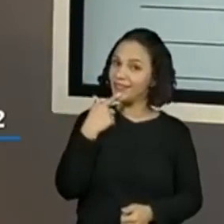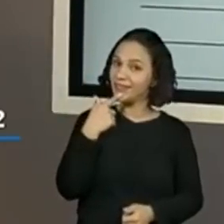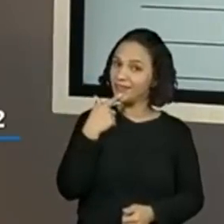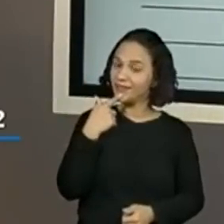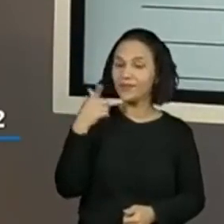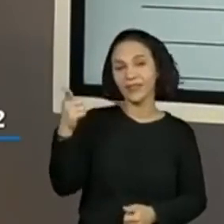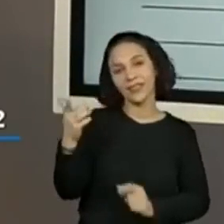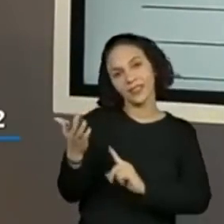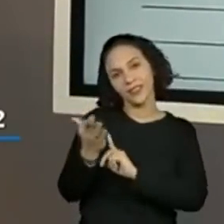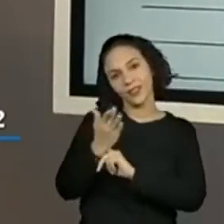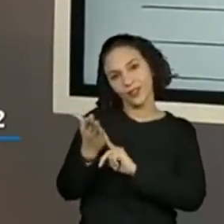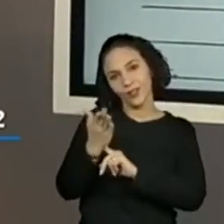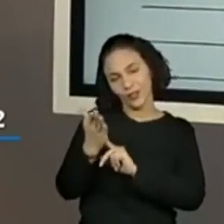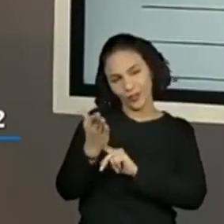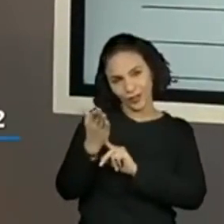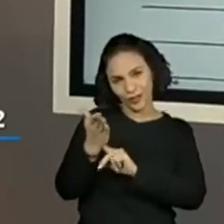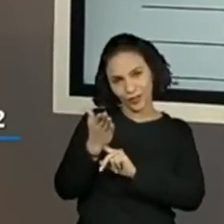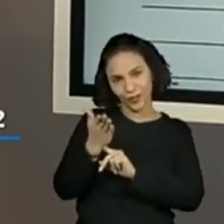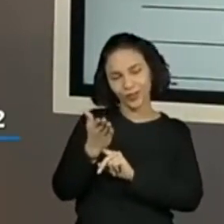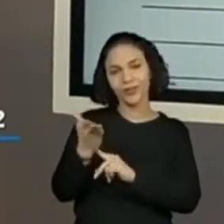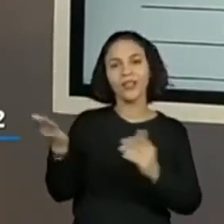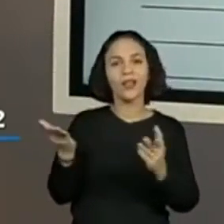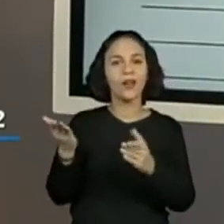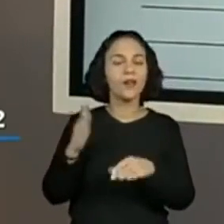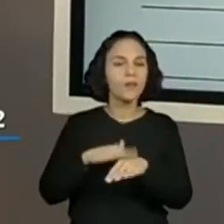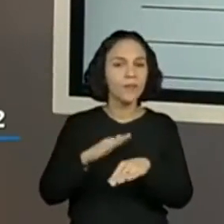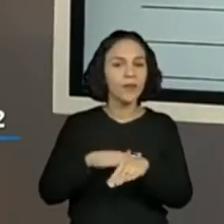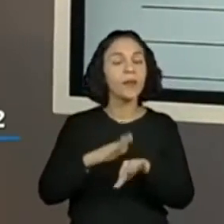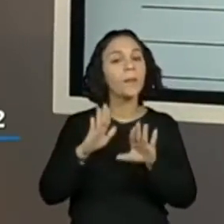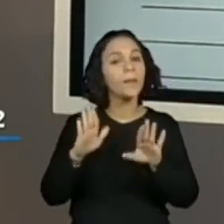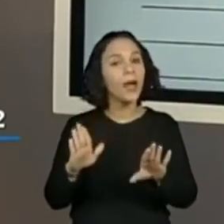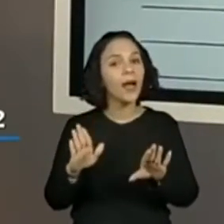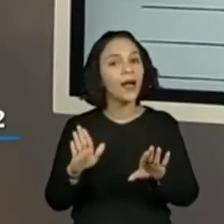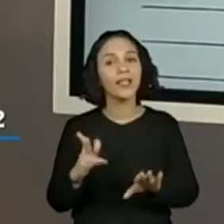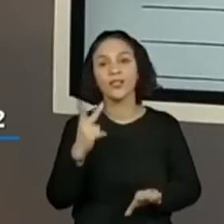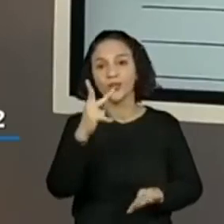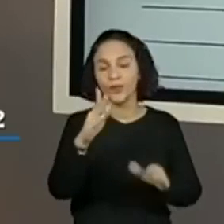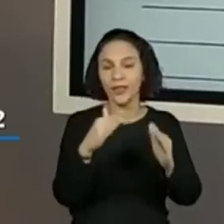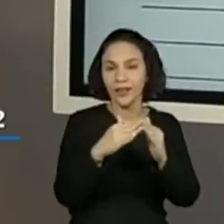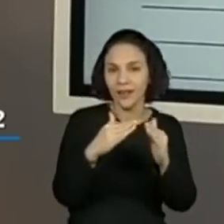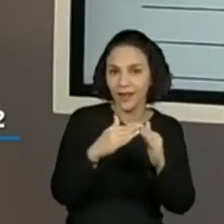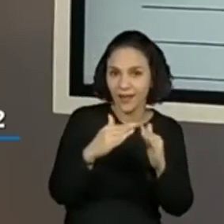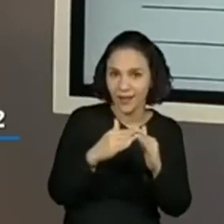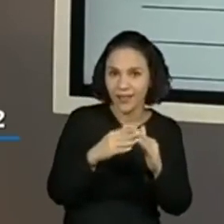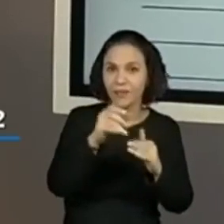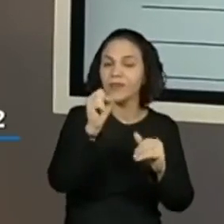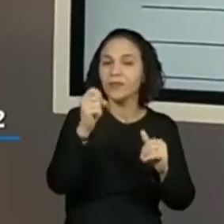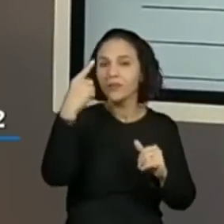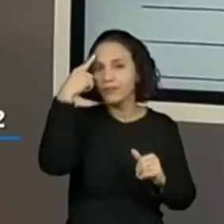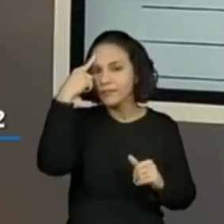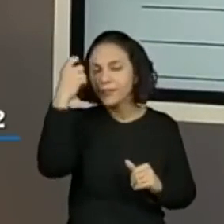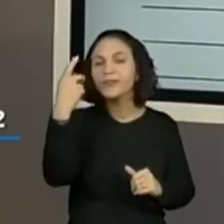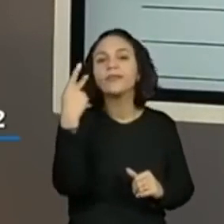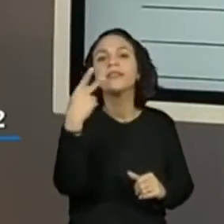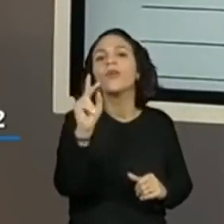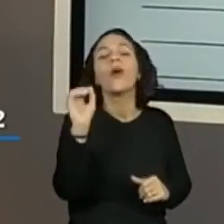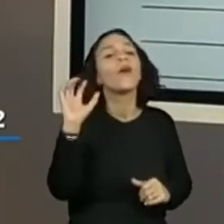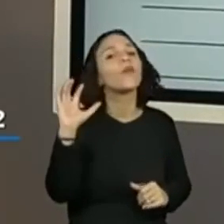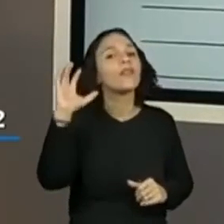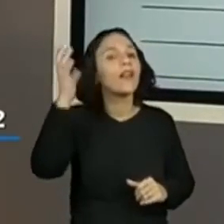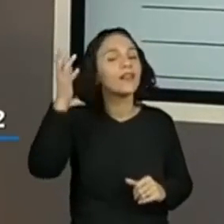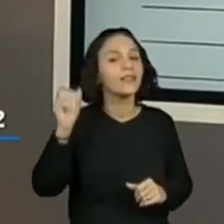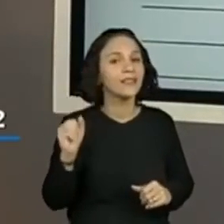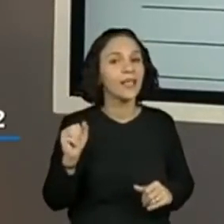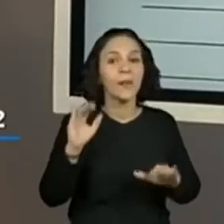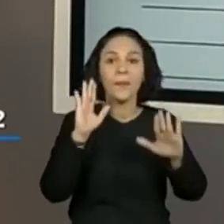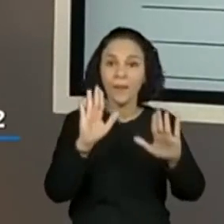ela está me ajudando nesse momento, mas aí, na sua casa, você vai criar os seus acontecimentos, porém,